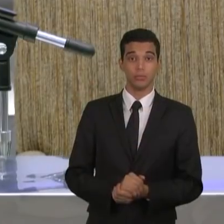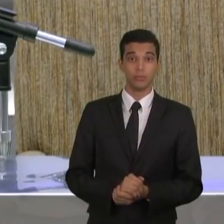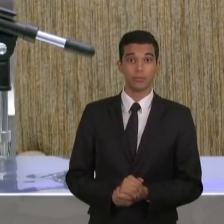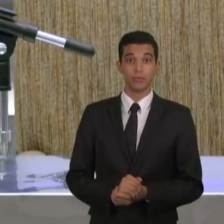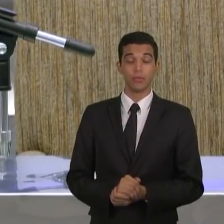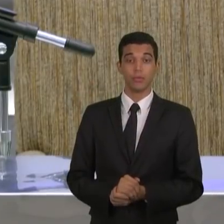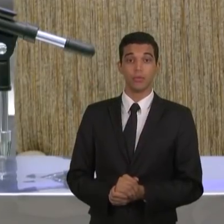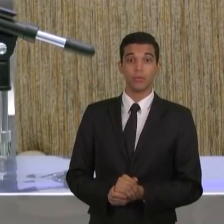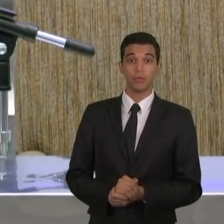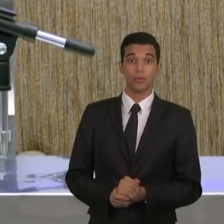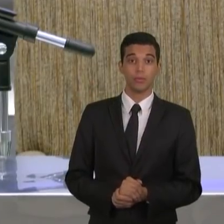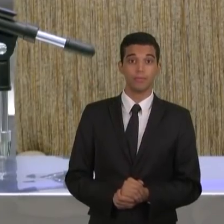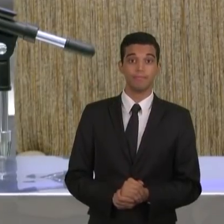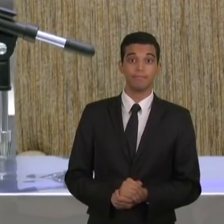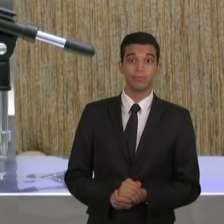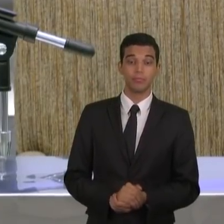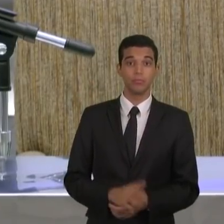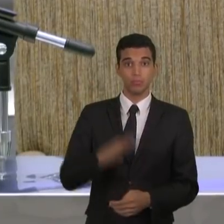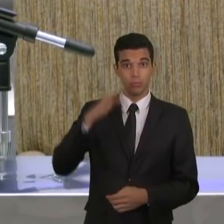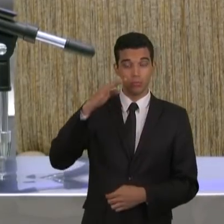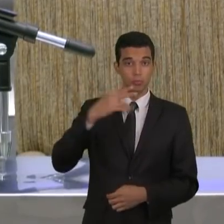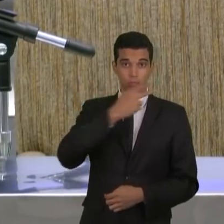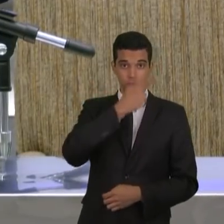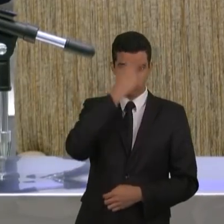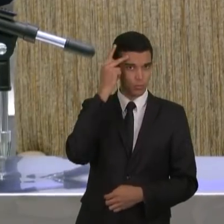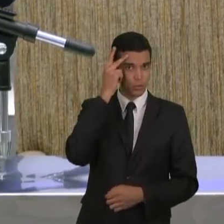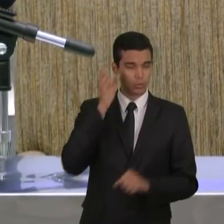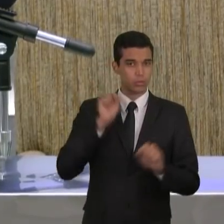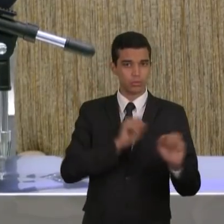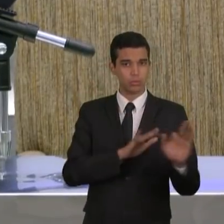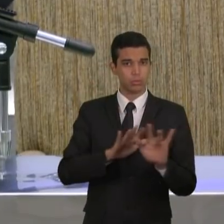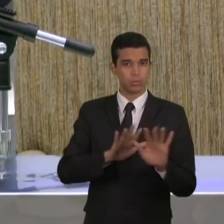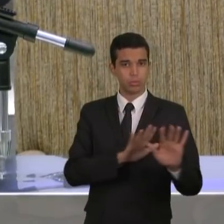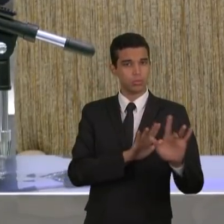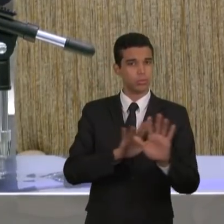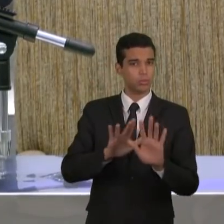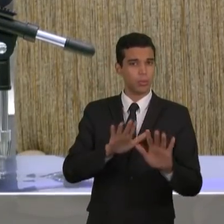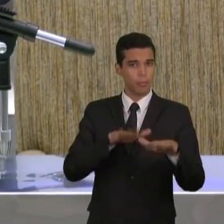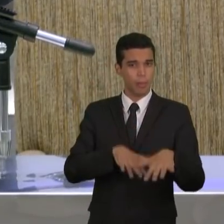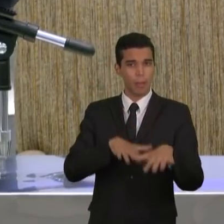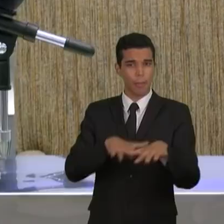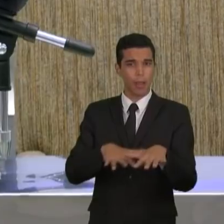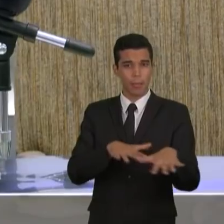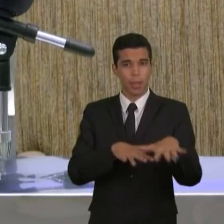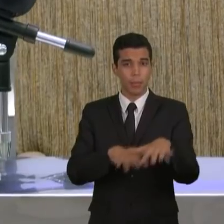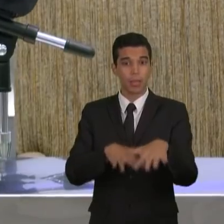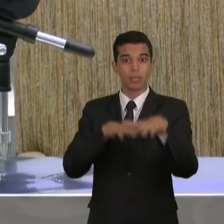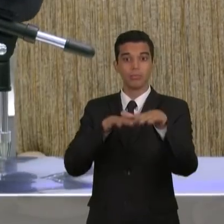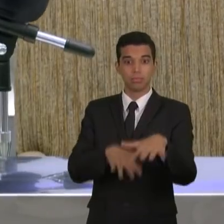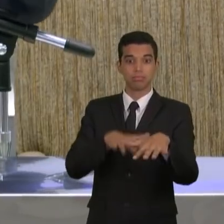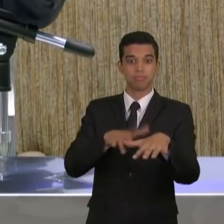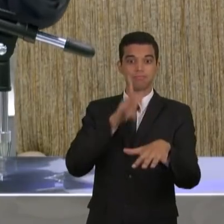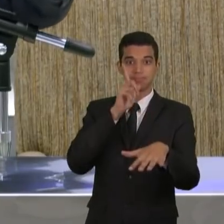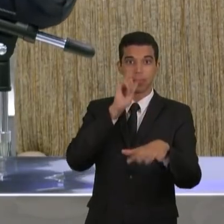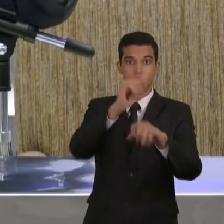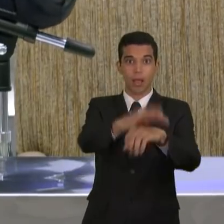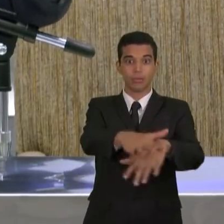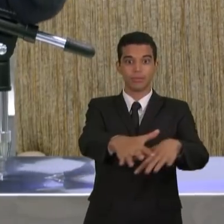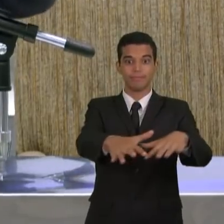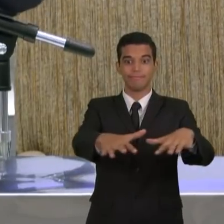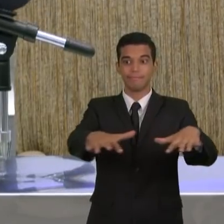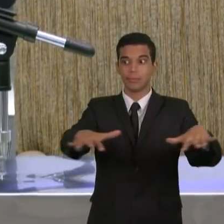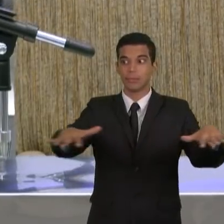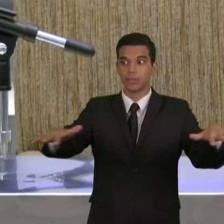trás a Bíblia diz de que ia vinha um grande exército atrás deles